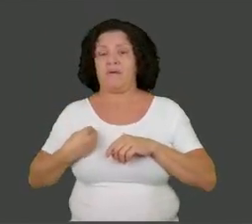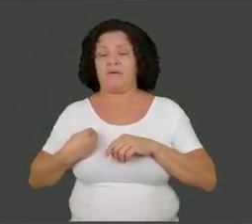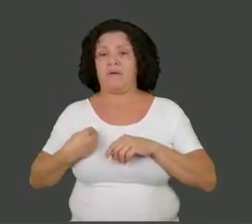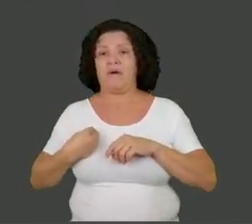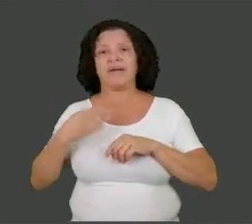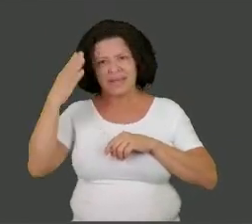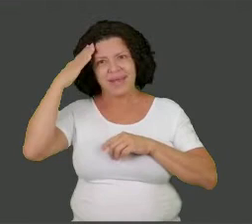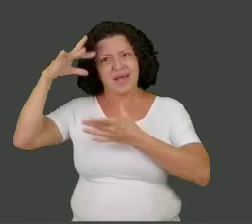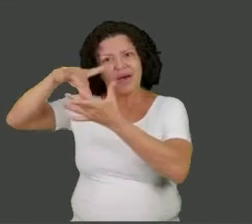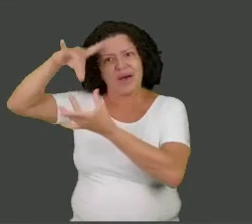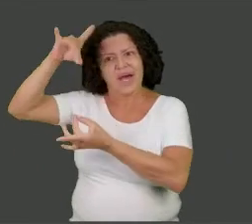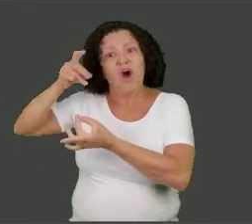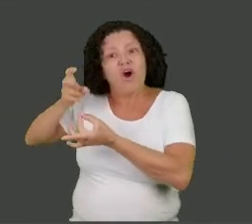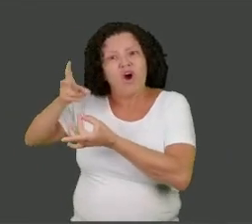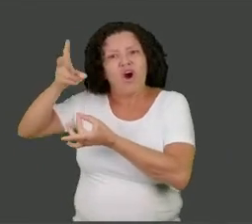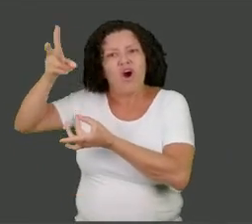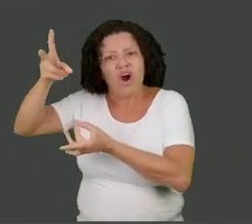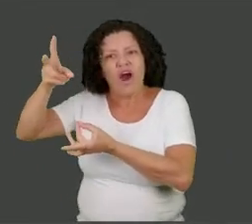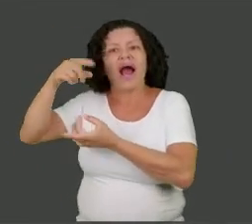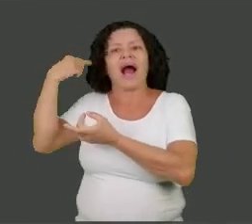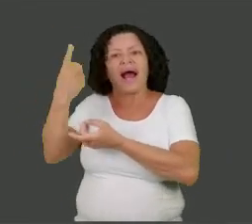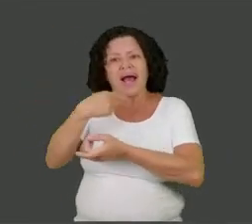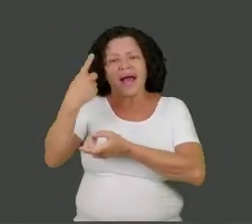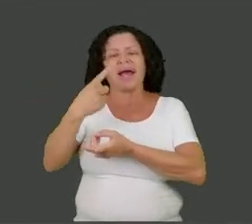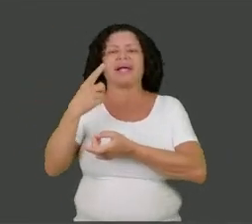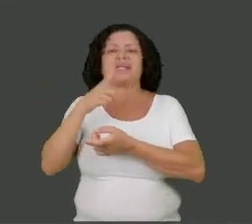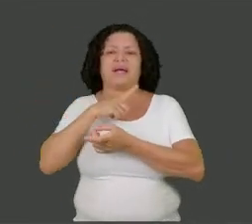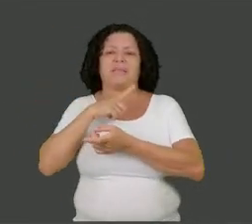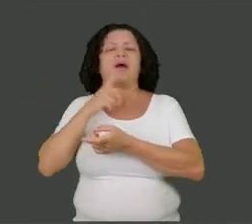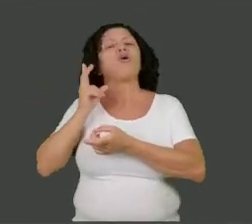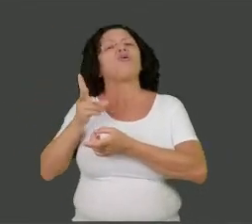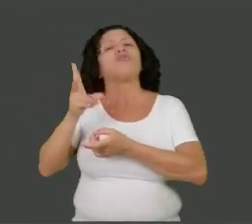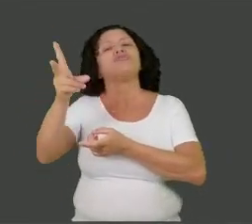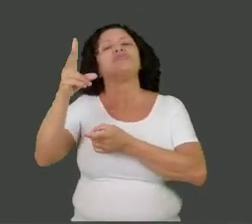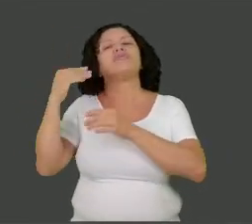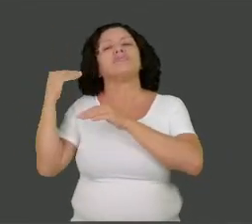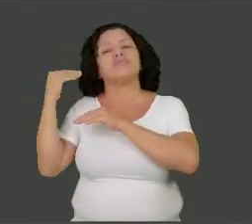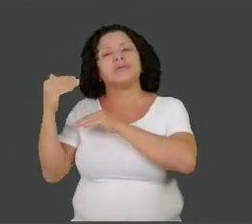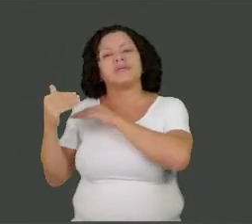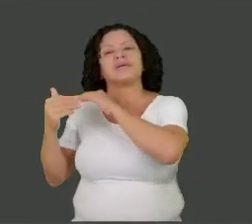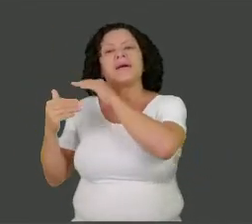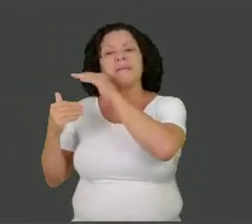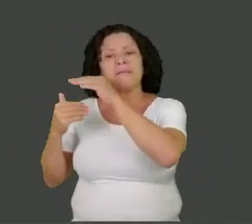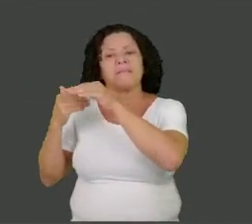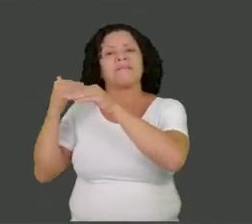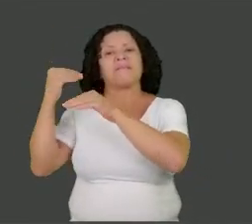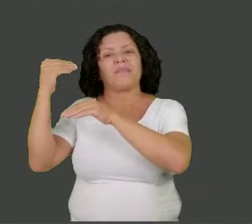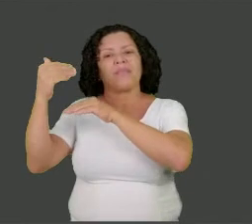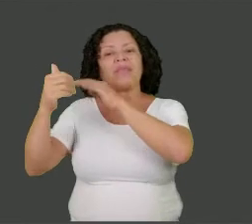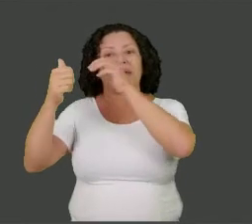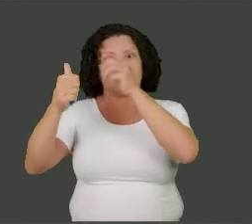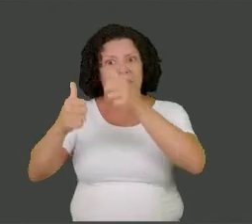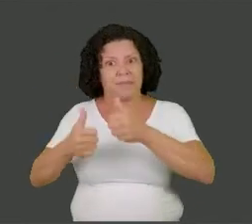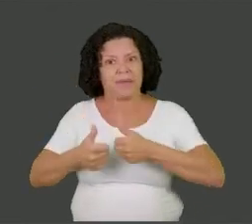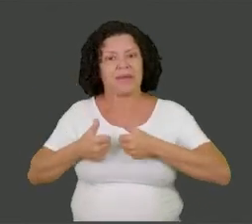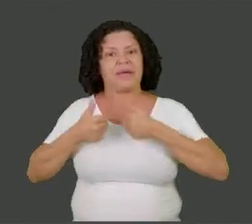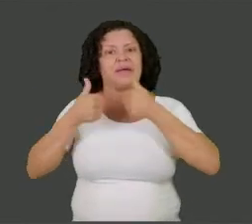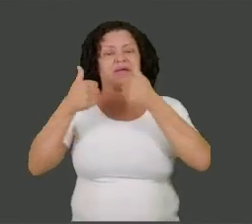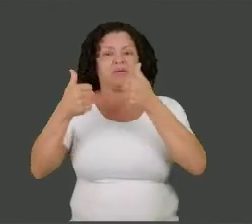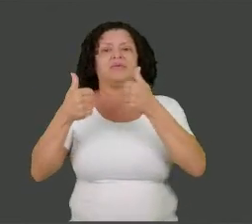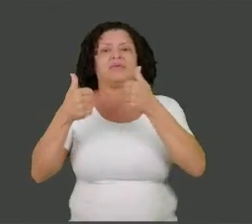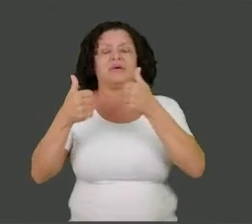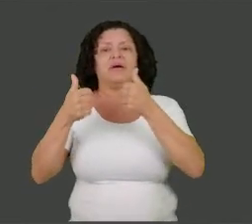E sabemos que, na medida que todos nós continuemos progredindo, continuemos melhorando,